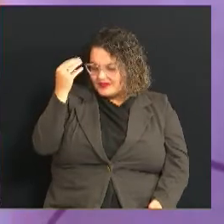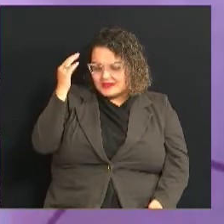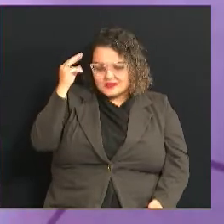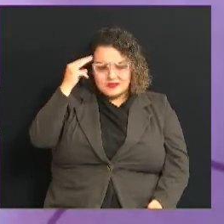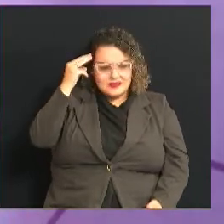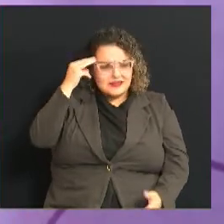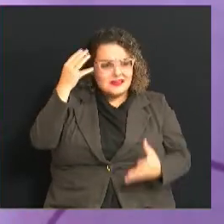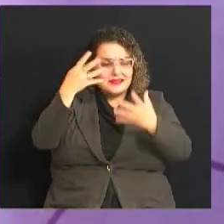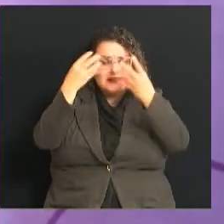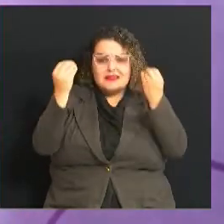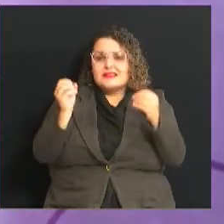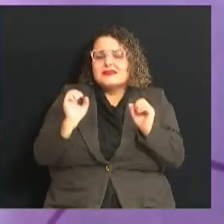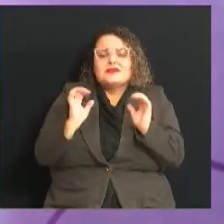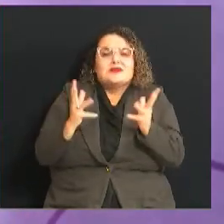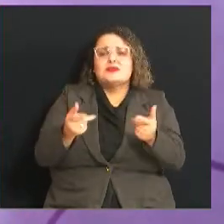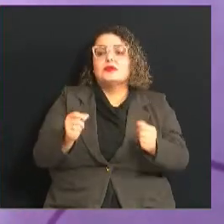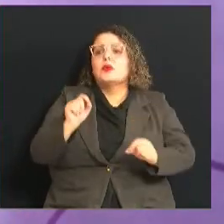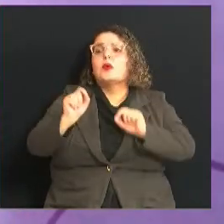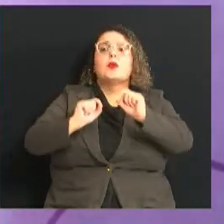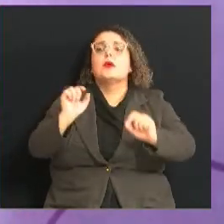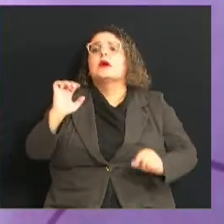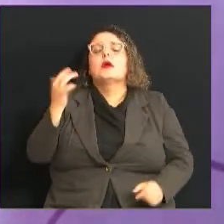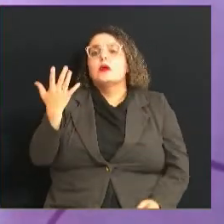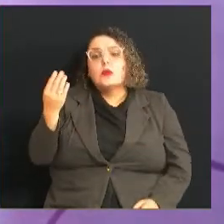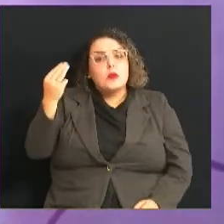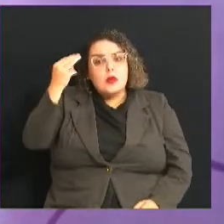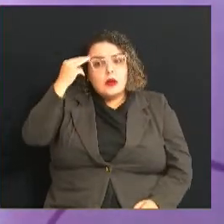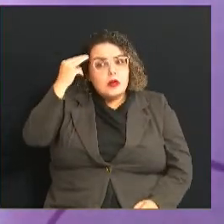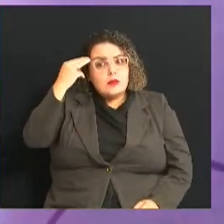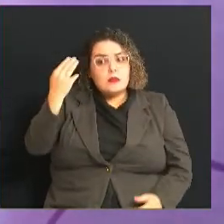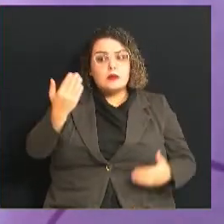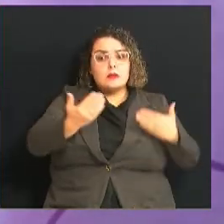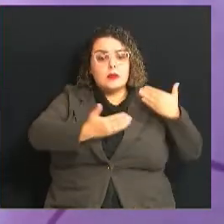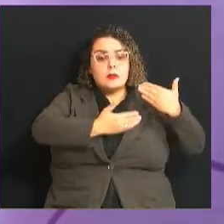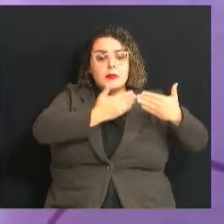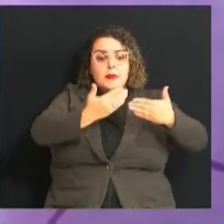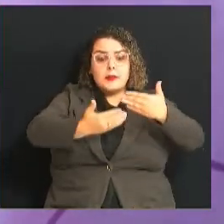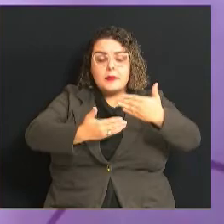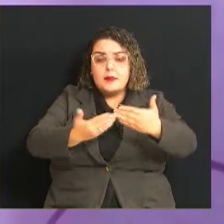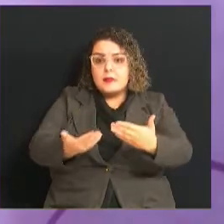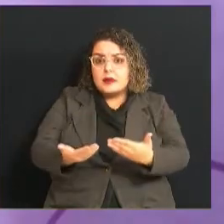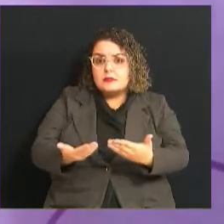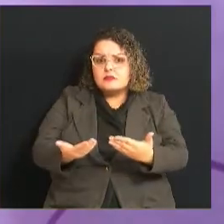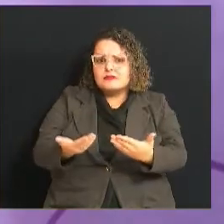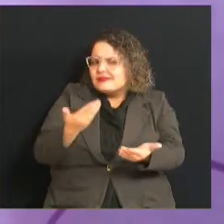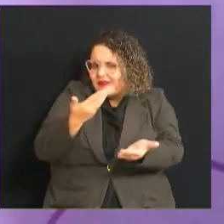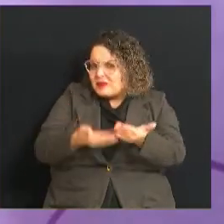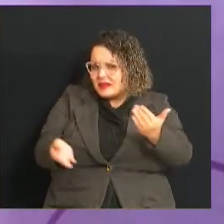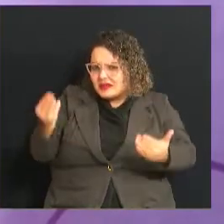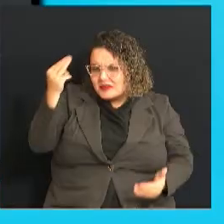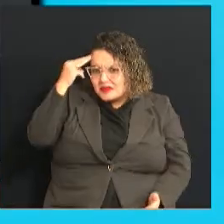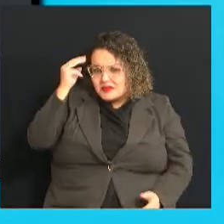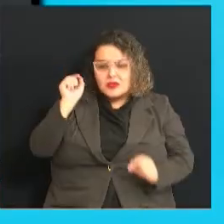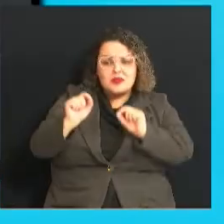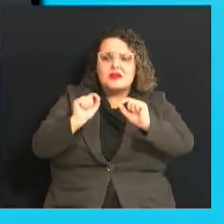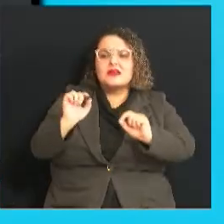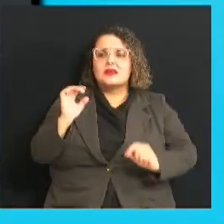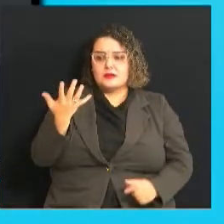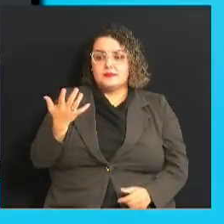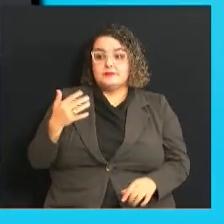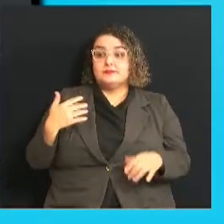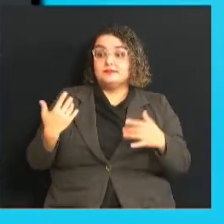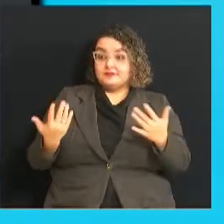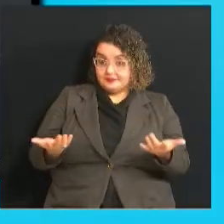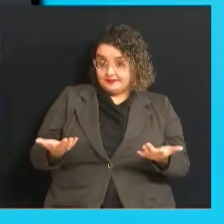tudo. O que acontece com a nossa memória que com o passar dos anos, a gente vai perdendo memória? O que que acontece?